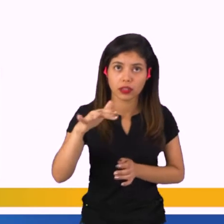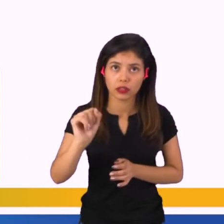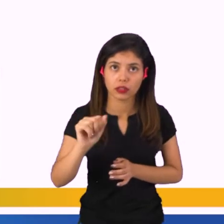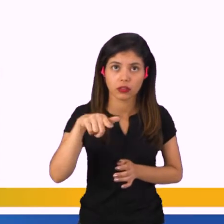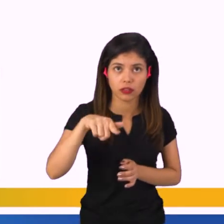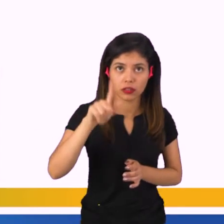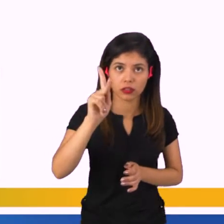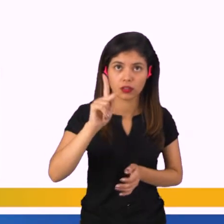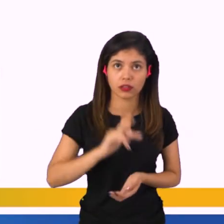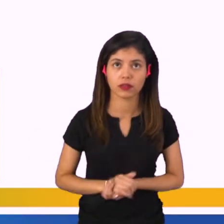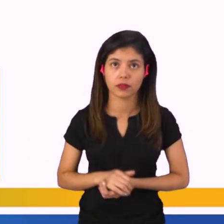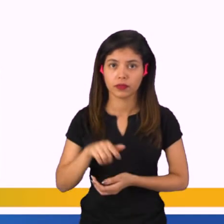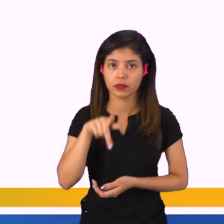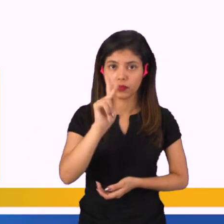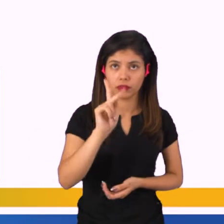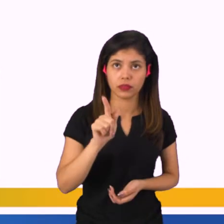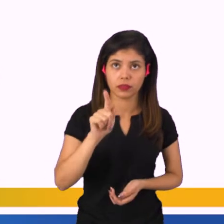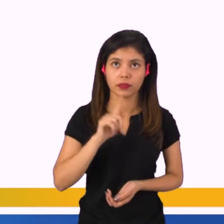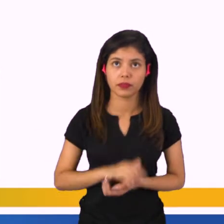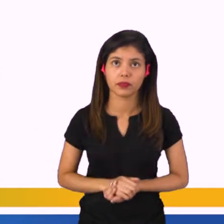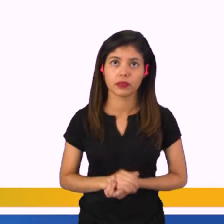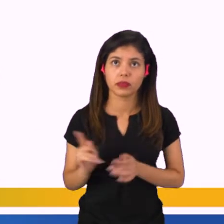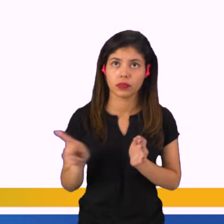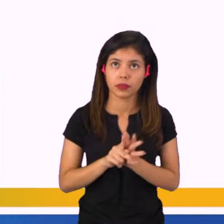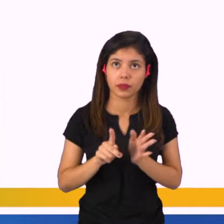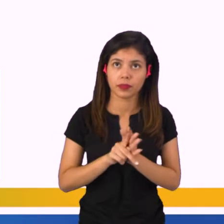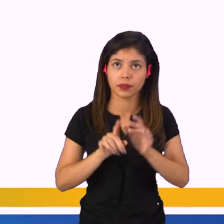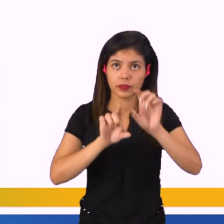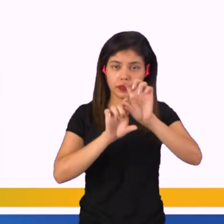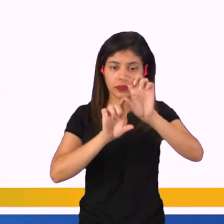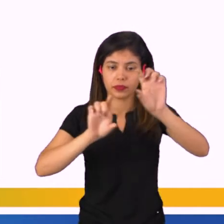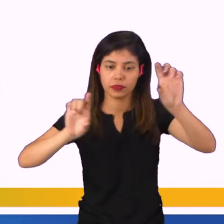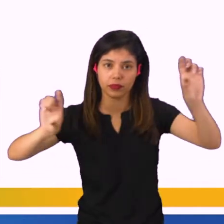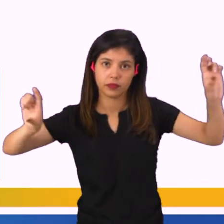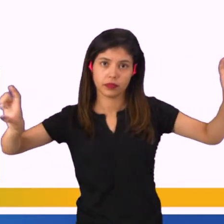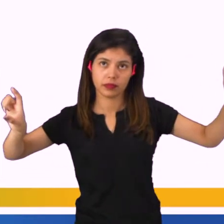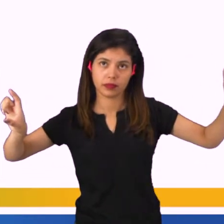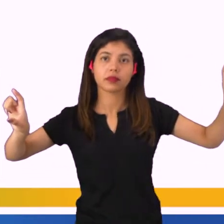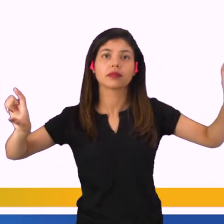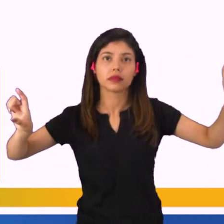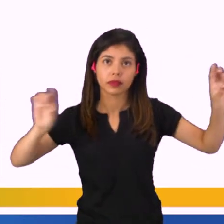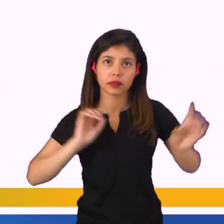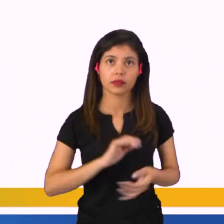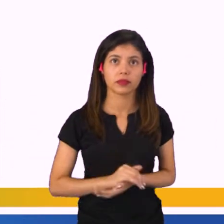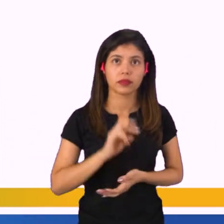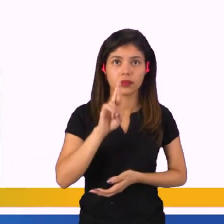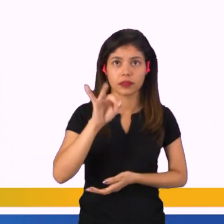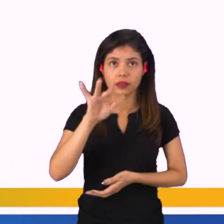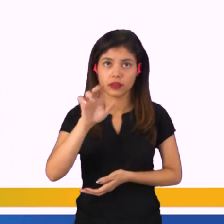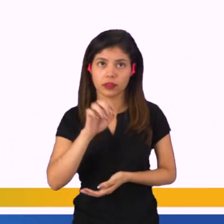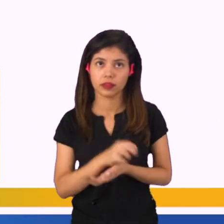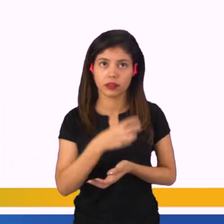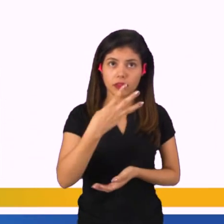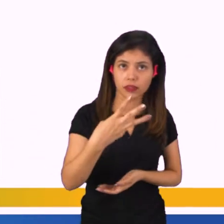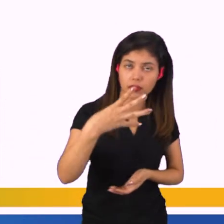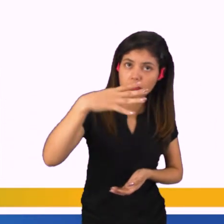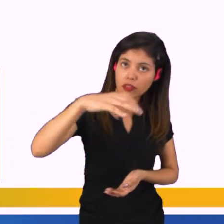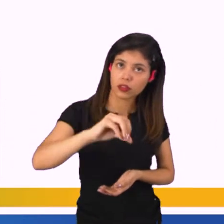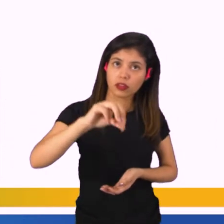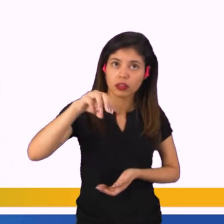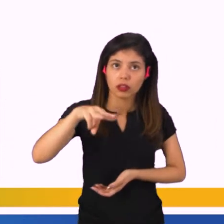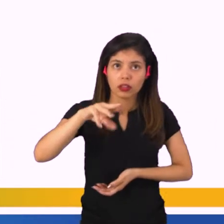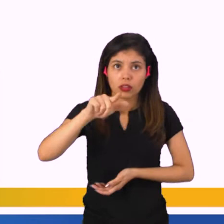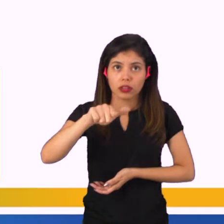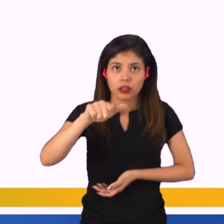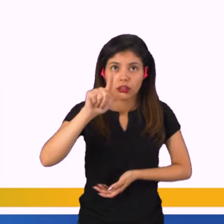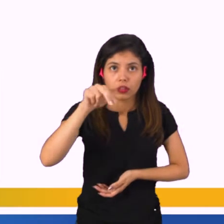internacional do quilograma, que é um cilindro, de uma liga de platina e irídio com 39 milímetros